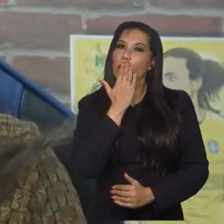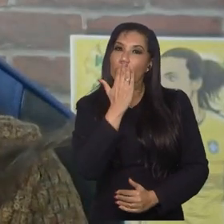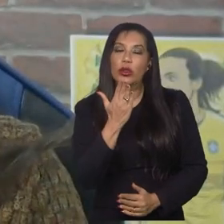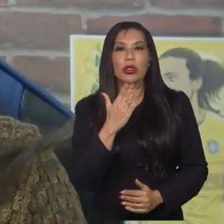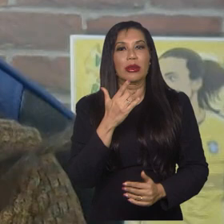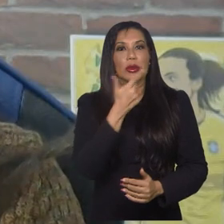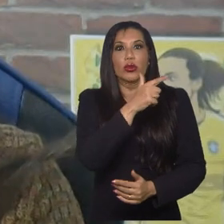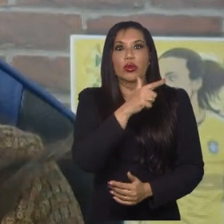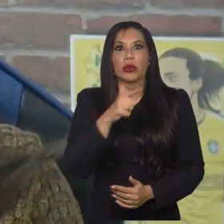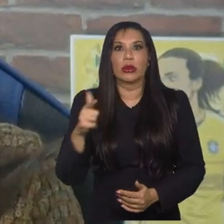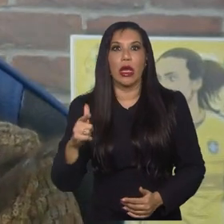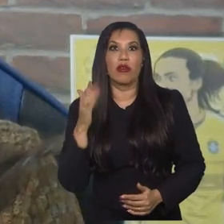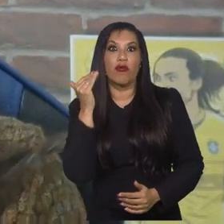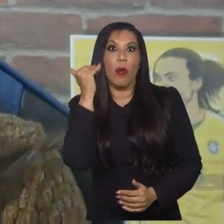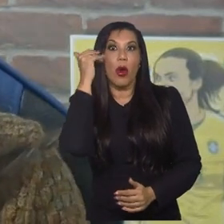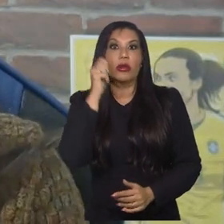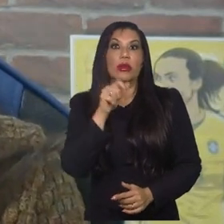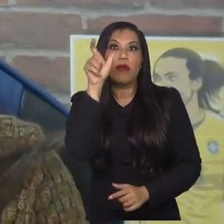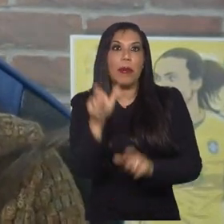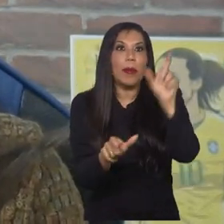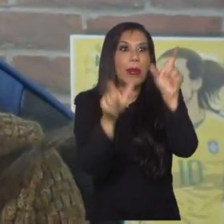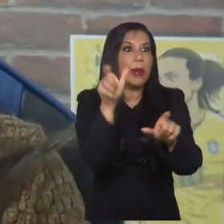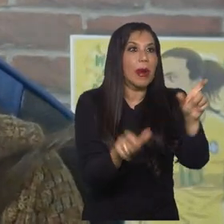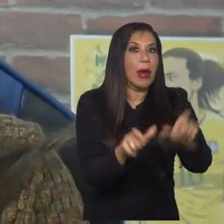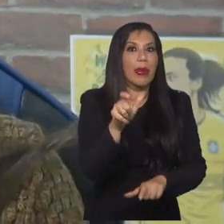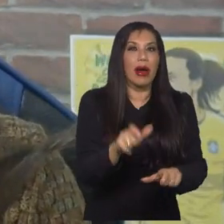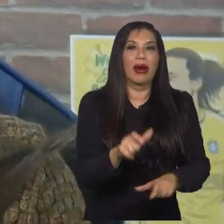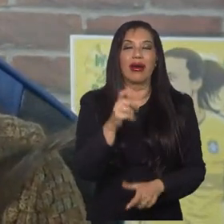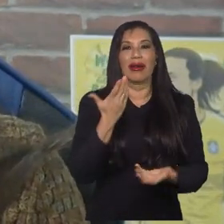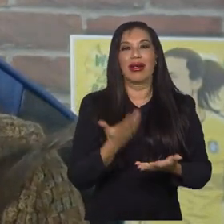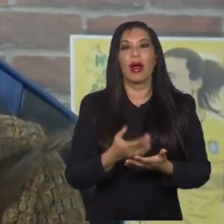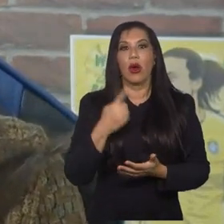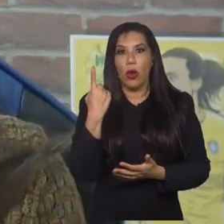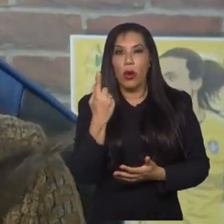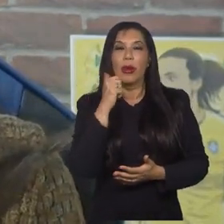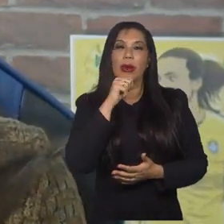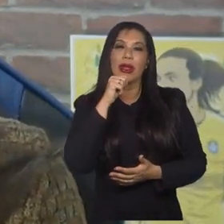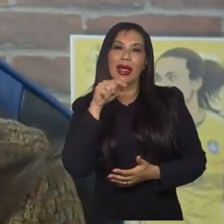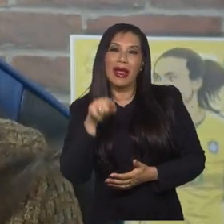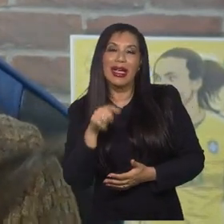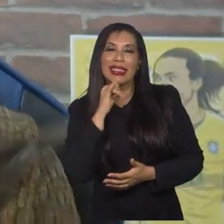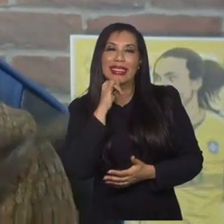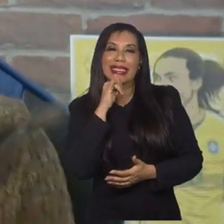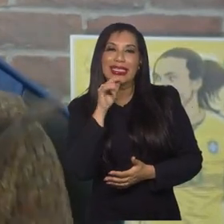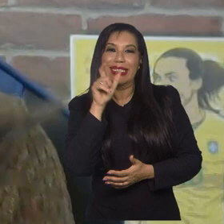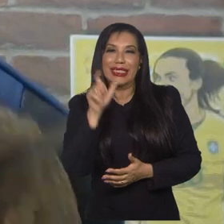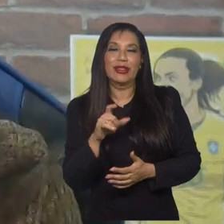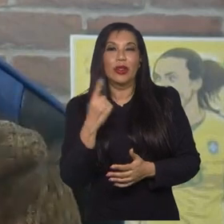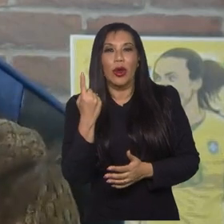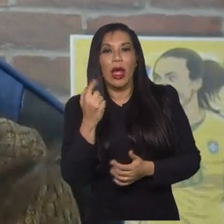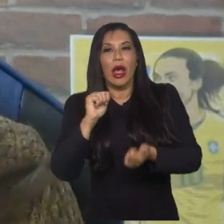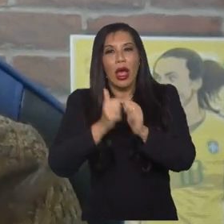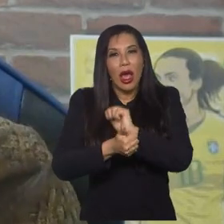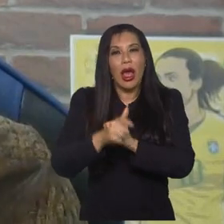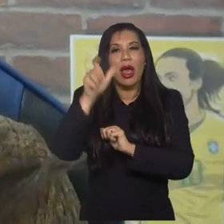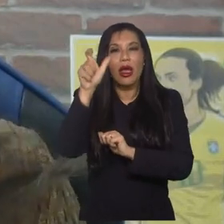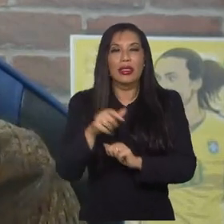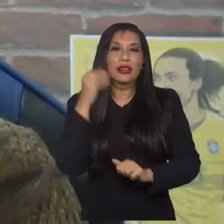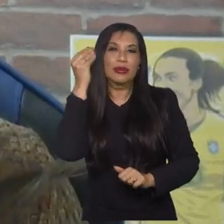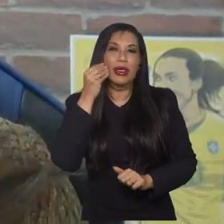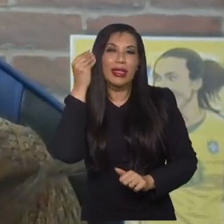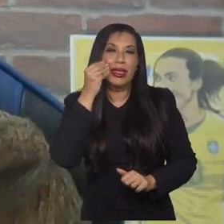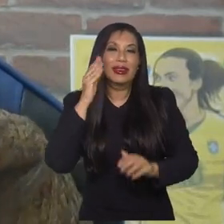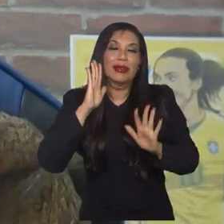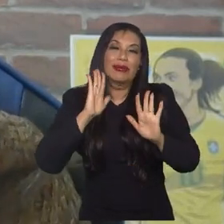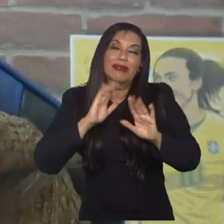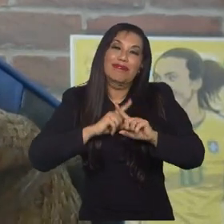ali super destaques, né? Ela cita a Ellie Riley, jogadora atualmente no Angel City, é uma atleta muito experiente, mas ela já